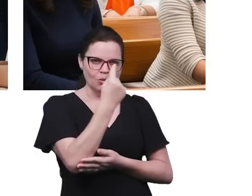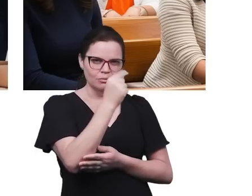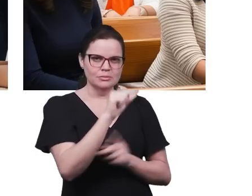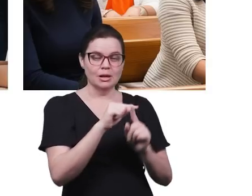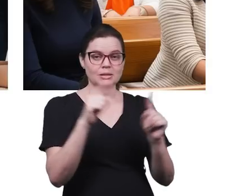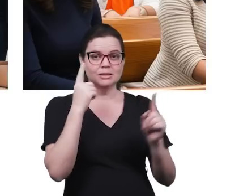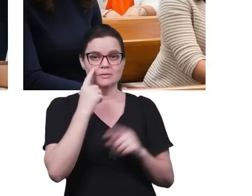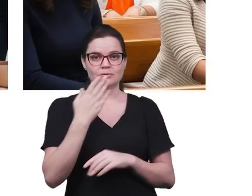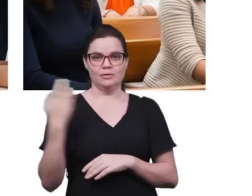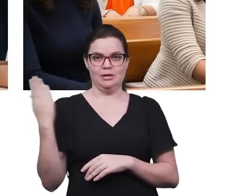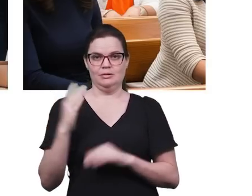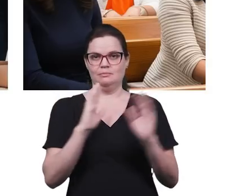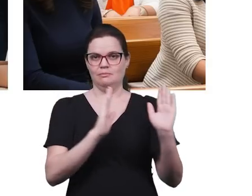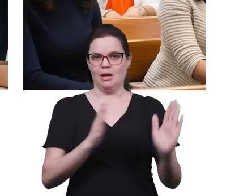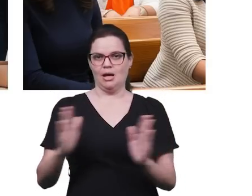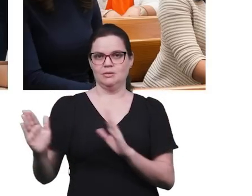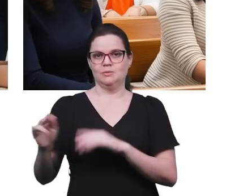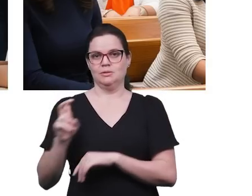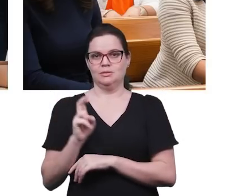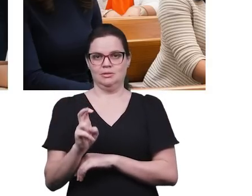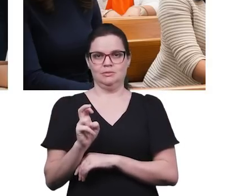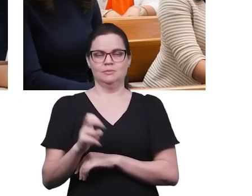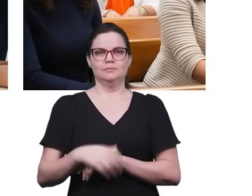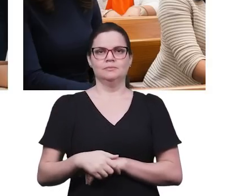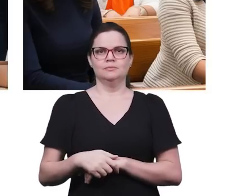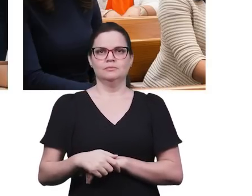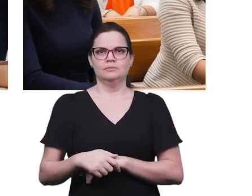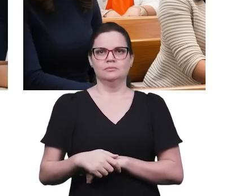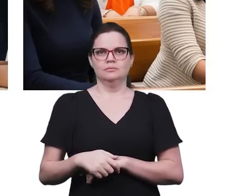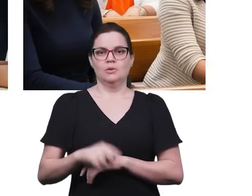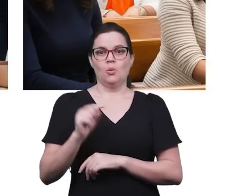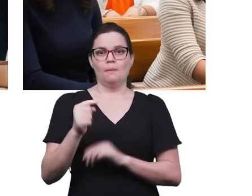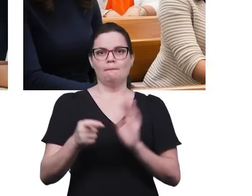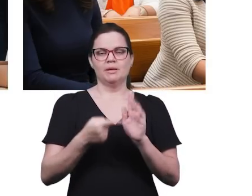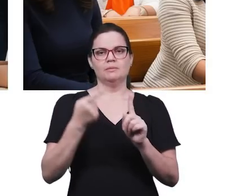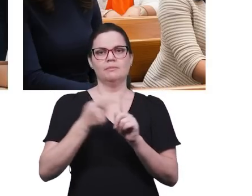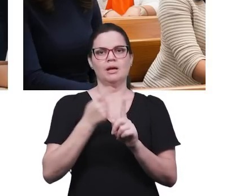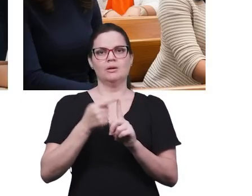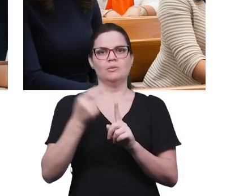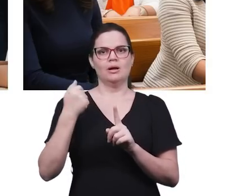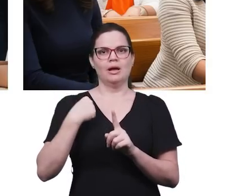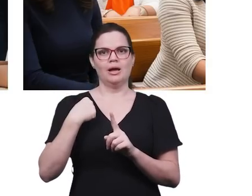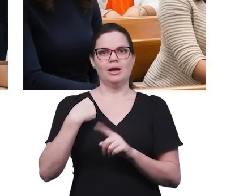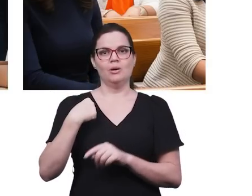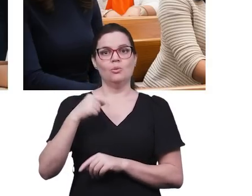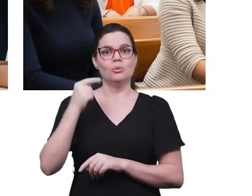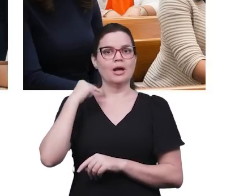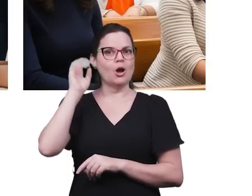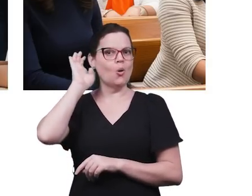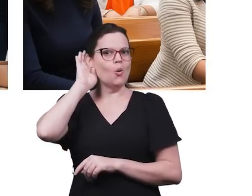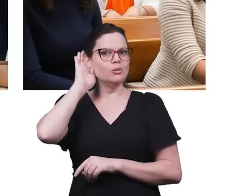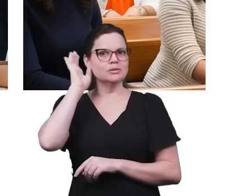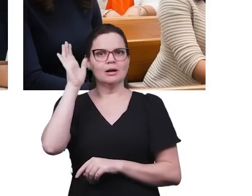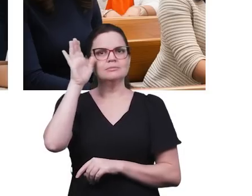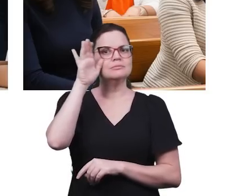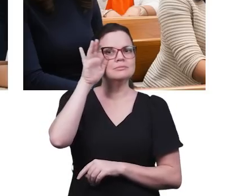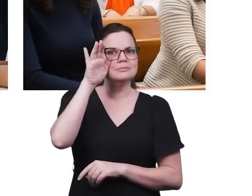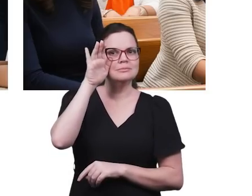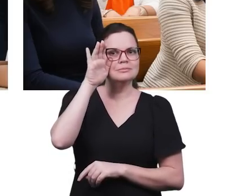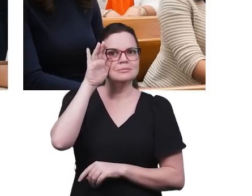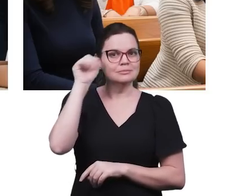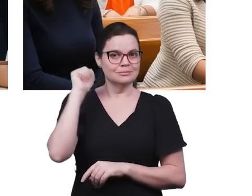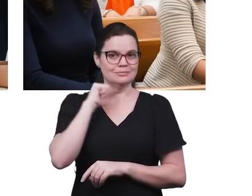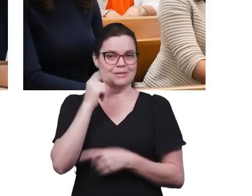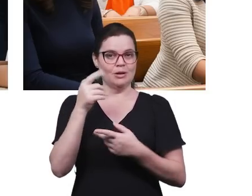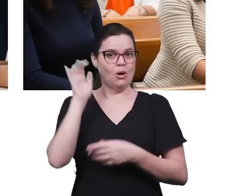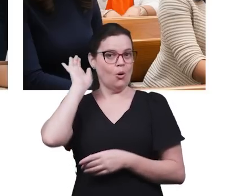falou. Um desses passos, Roberto, fala sobre ouça. Maravilha. Né, que você deve